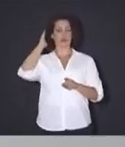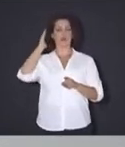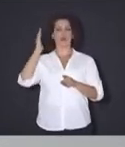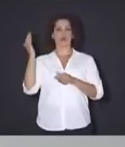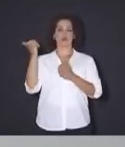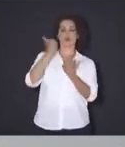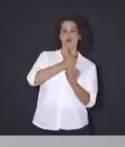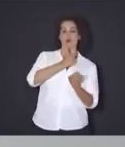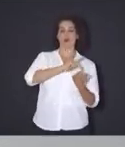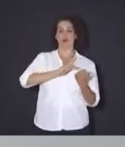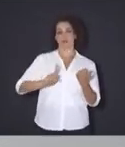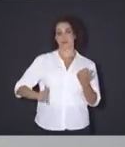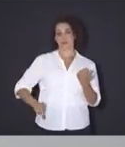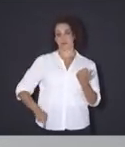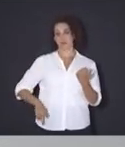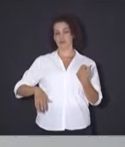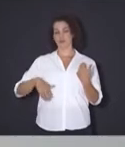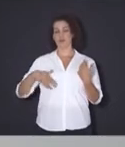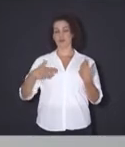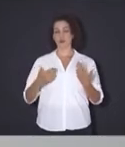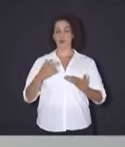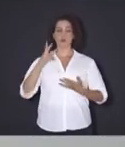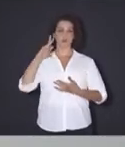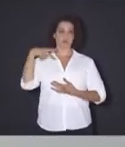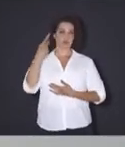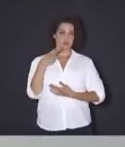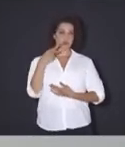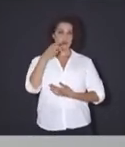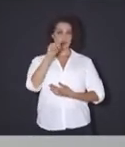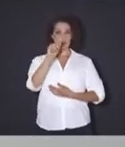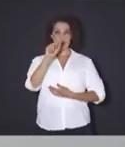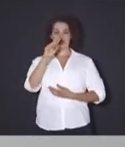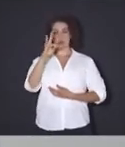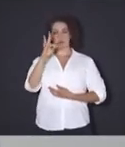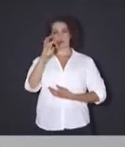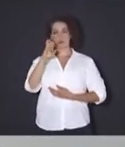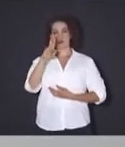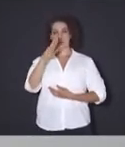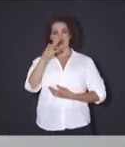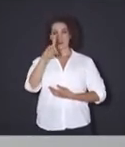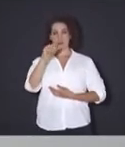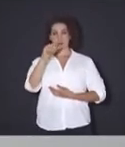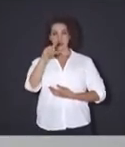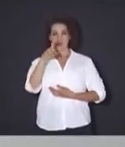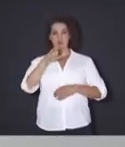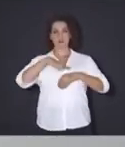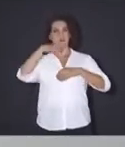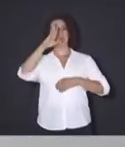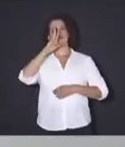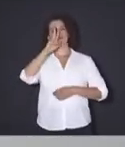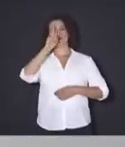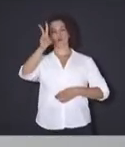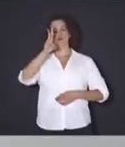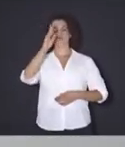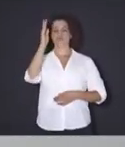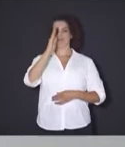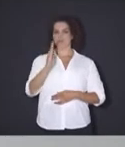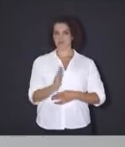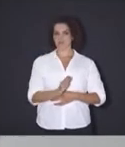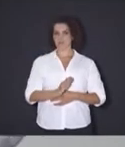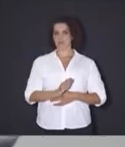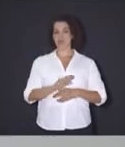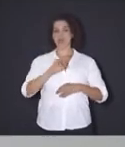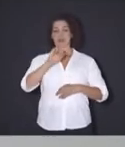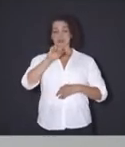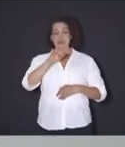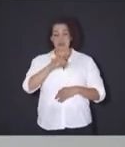à política de austeridade síntese ficou no brasil então na medida que você puxa o freio de mão dos gastos públicos